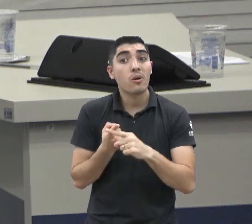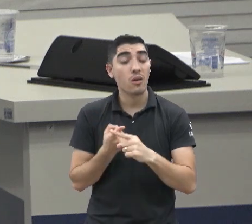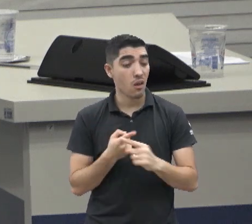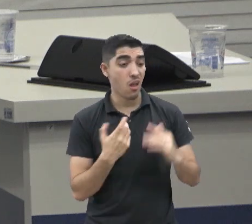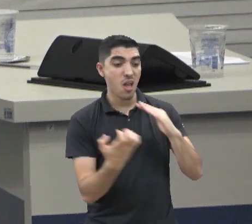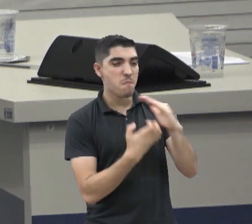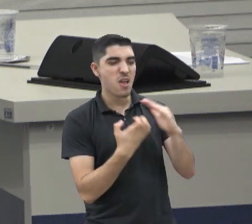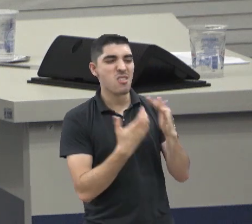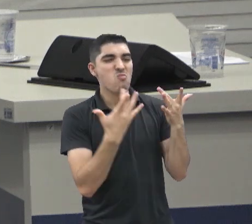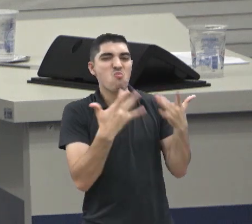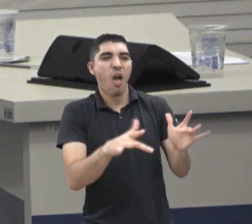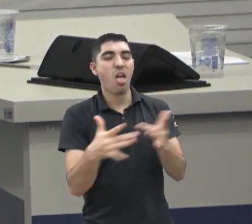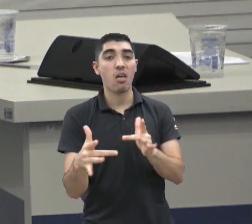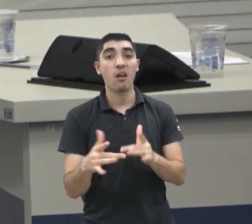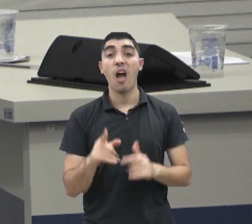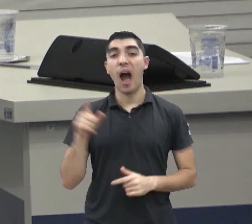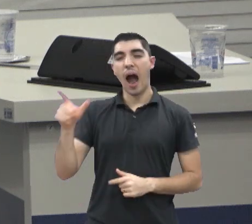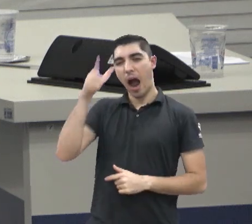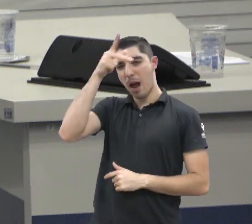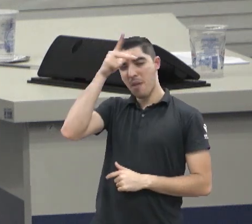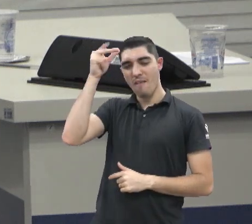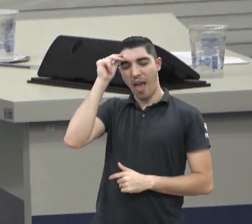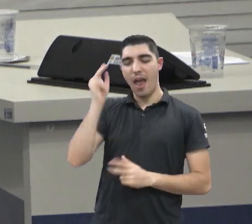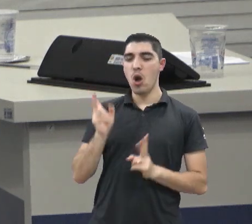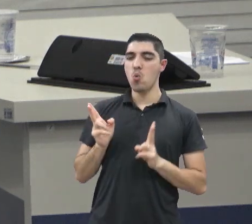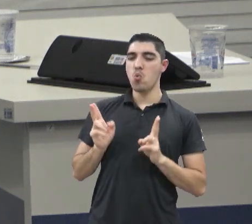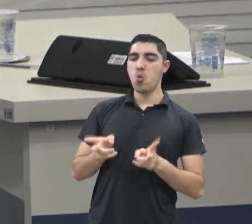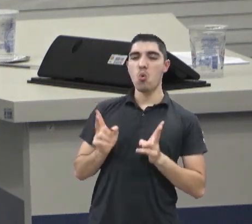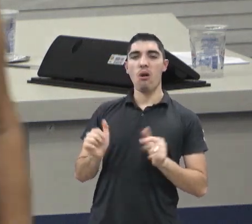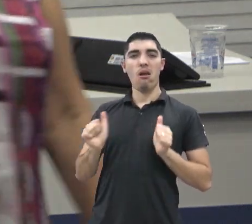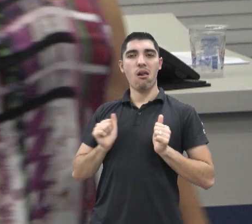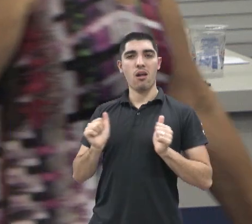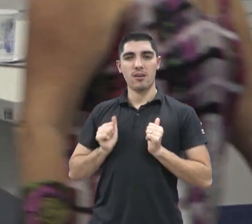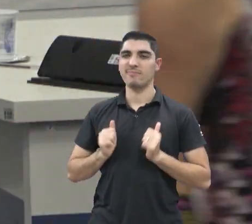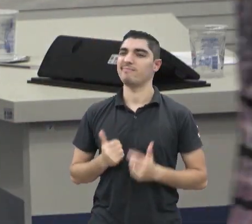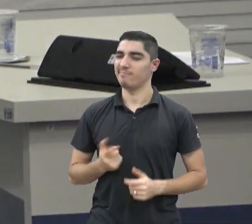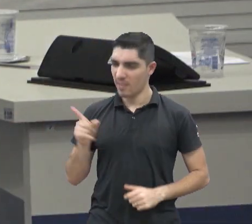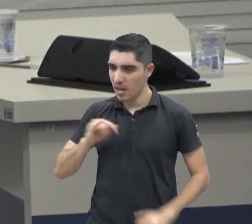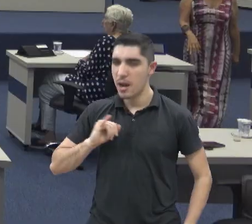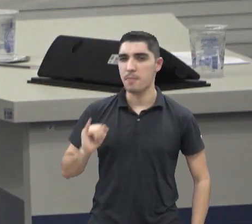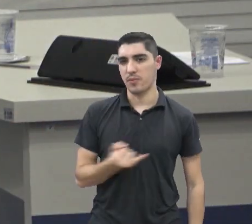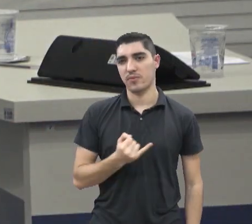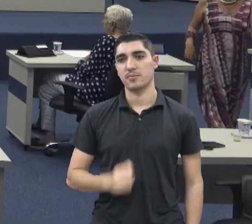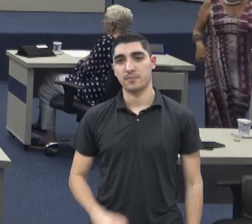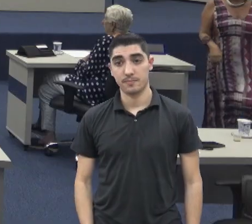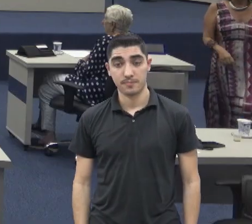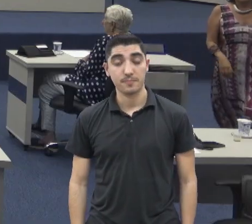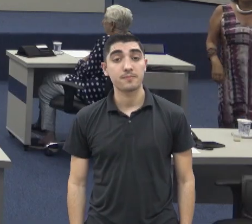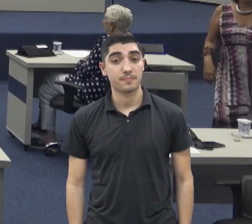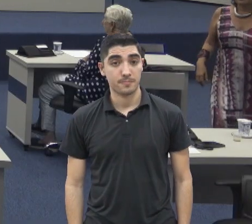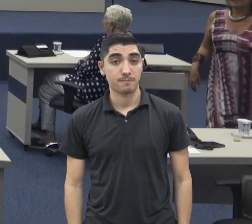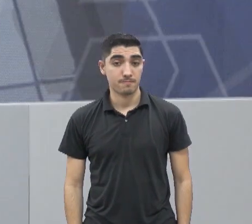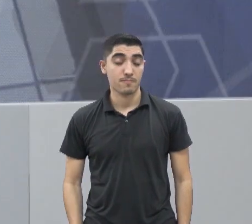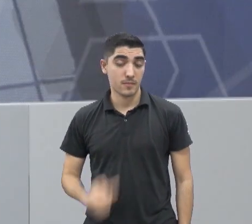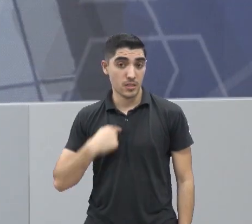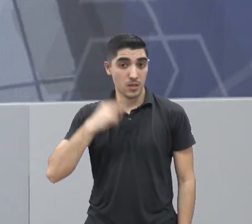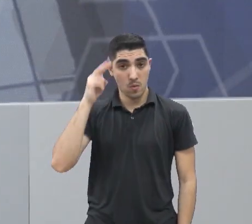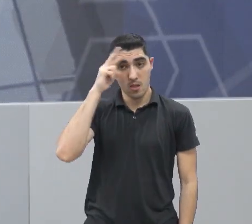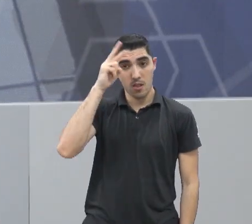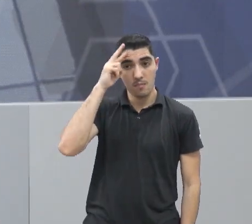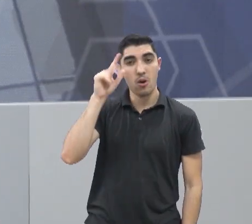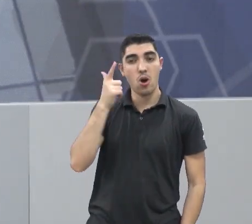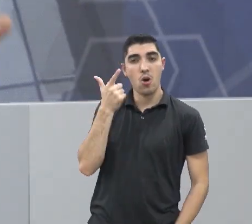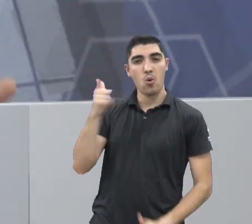prefeito ficar adiando e dando subsídio. Essa é a grande pegada. Isso me faz lembrar a empresa de ônibus São Bento,